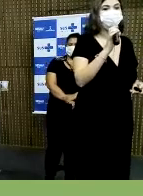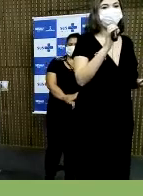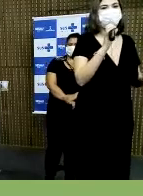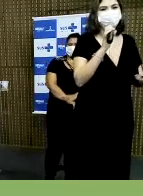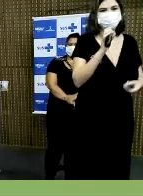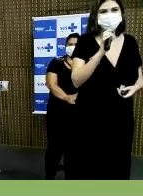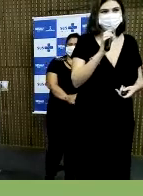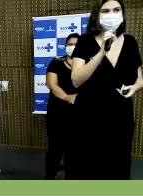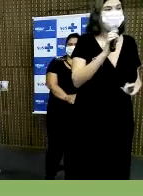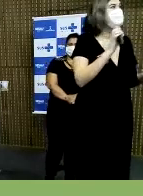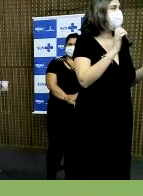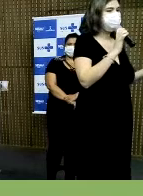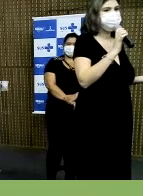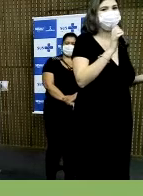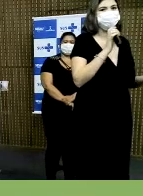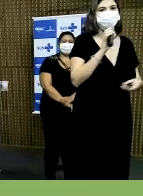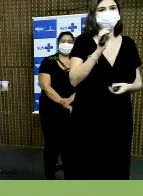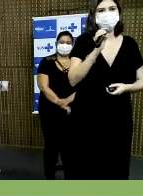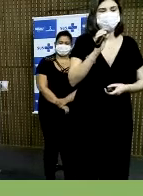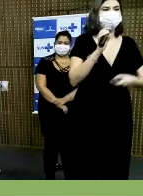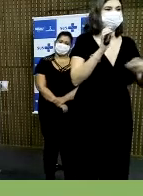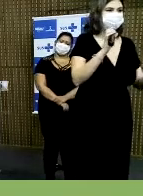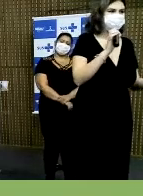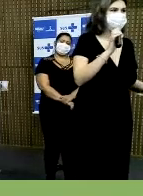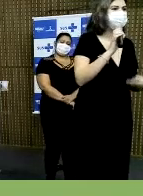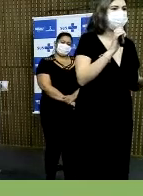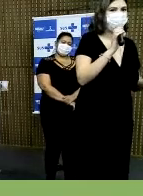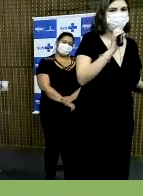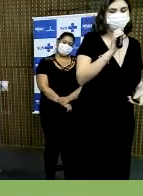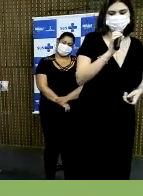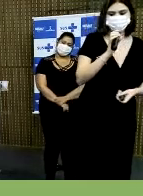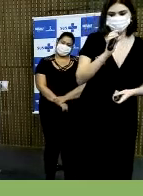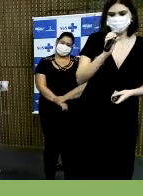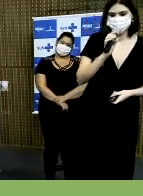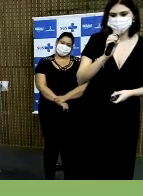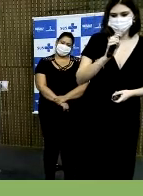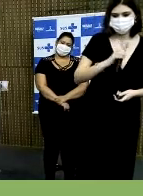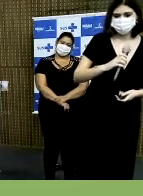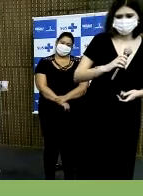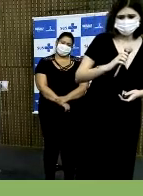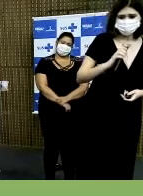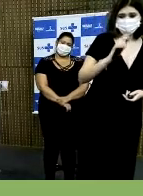crianças vulneráveis também, e que são atendidas na unidade, seja para vacina ou para consulta.